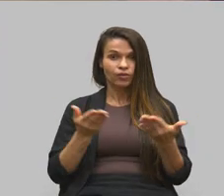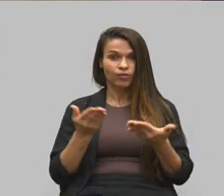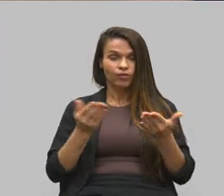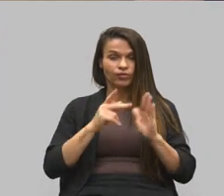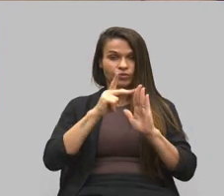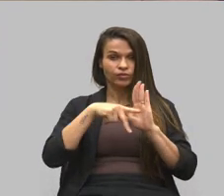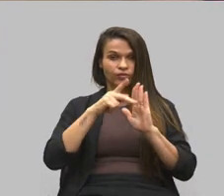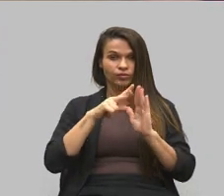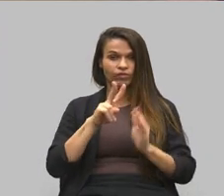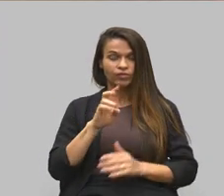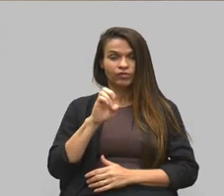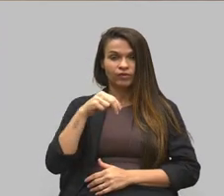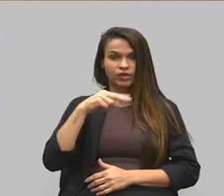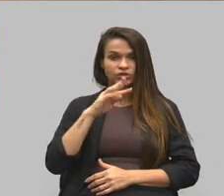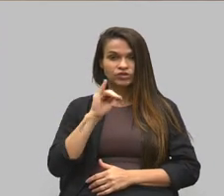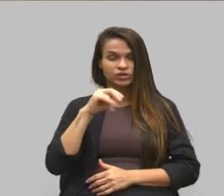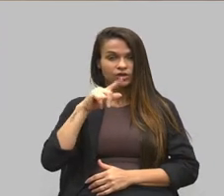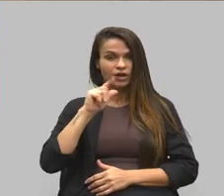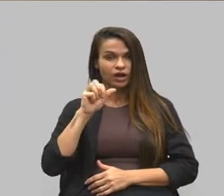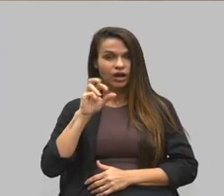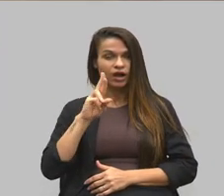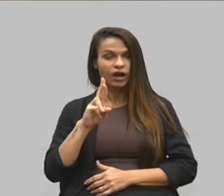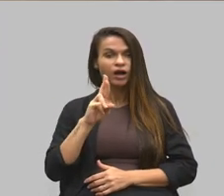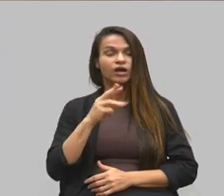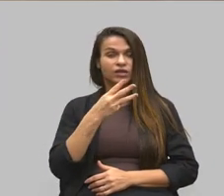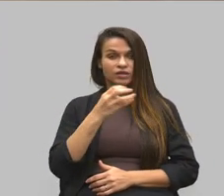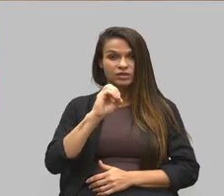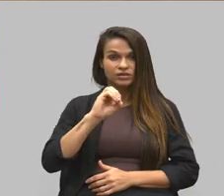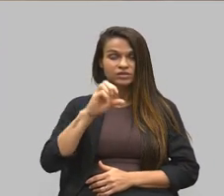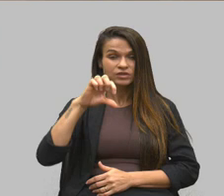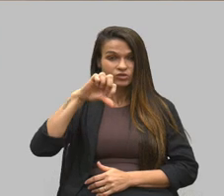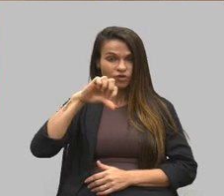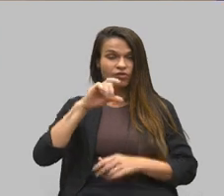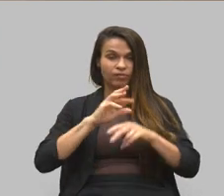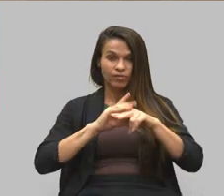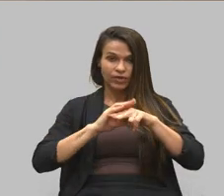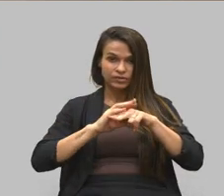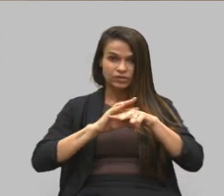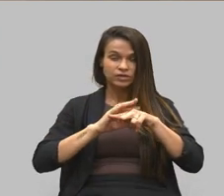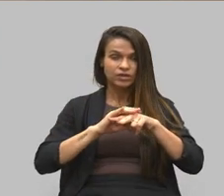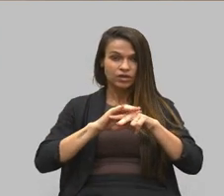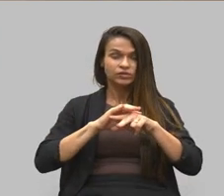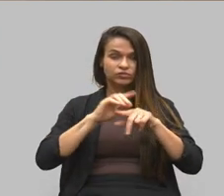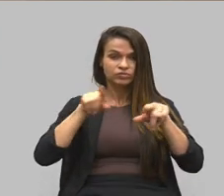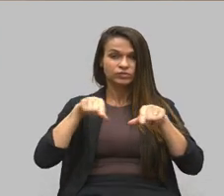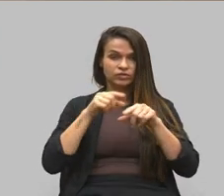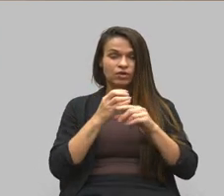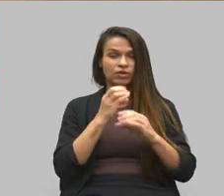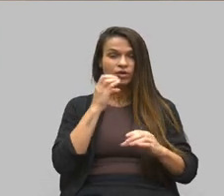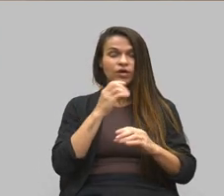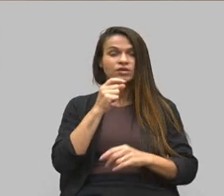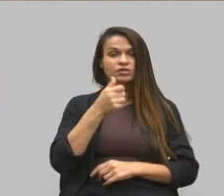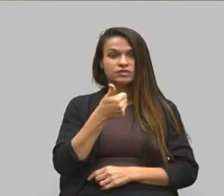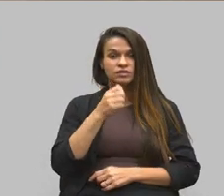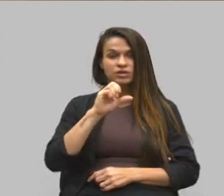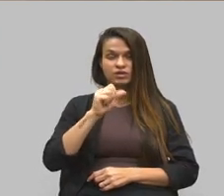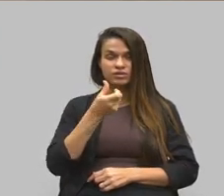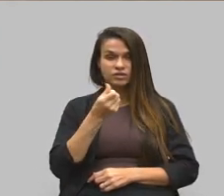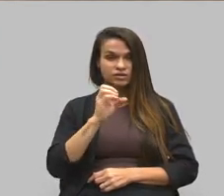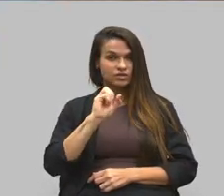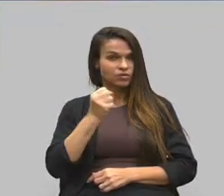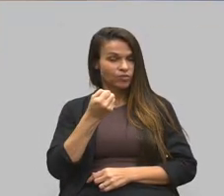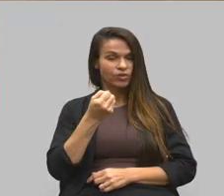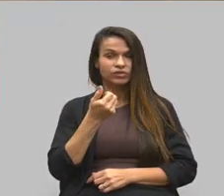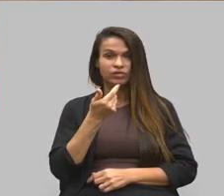ventilar conta com 309 pacientes ambulatoriais sendo deles 178 pacientes Não ventilados